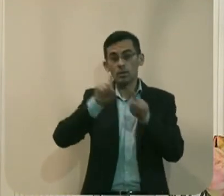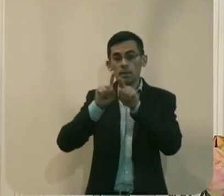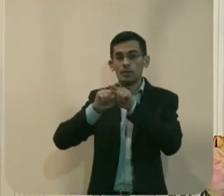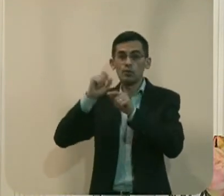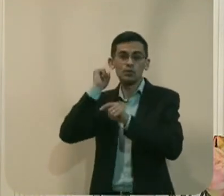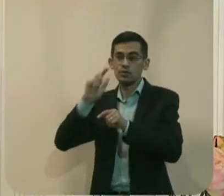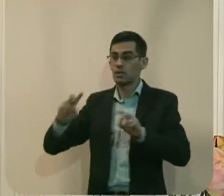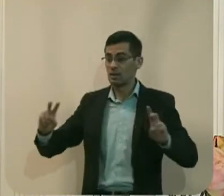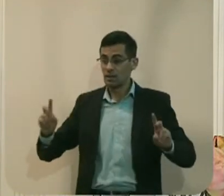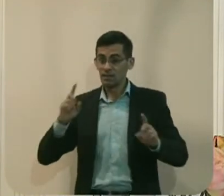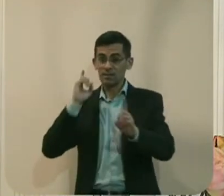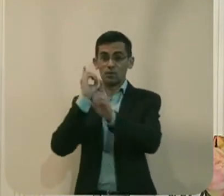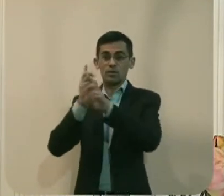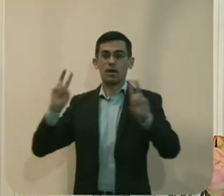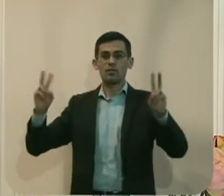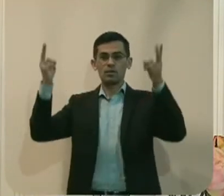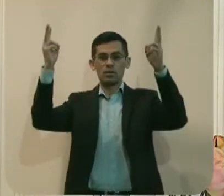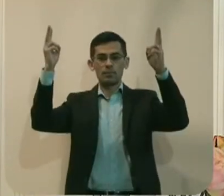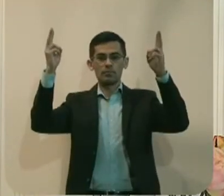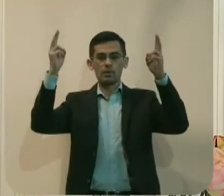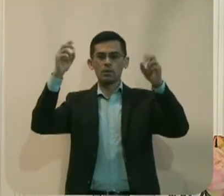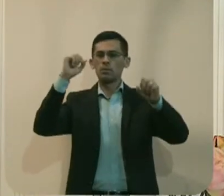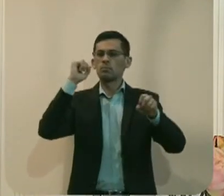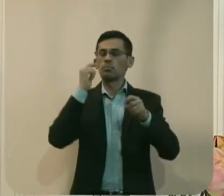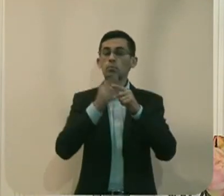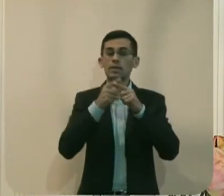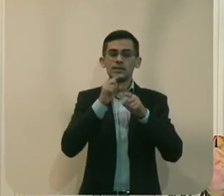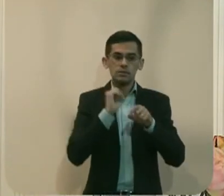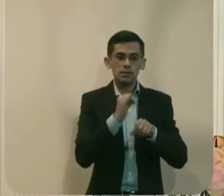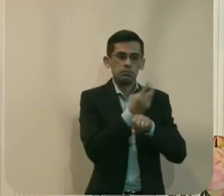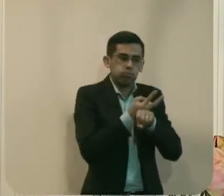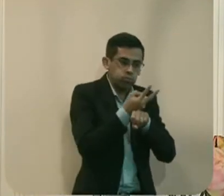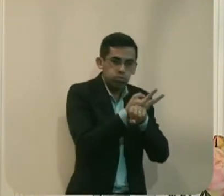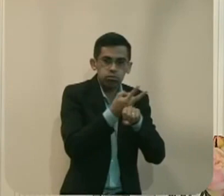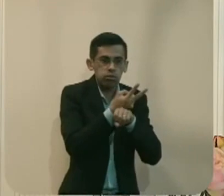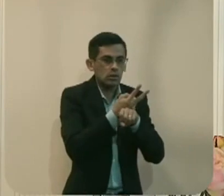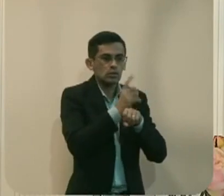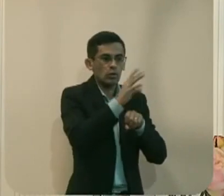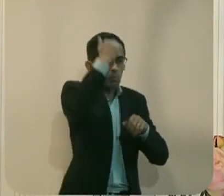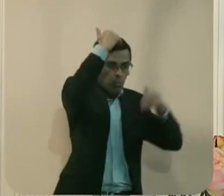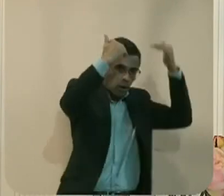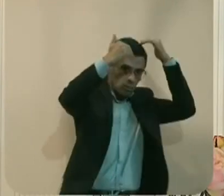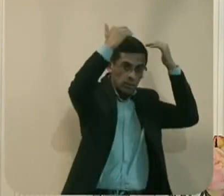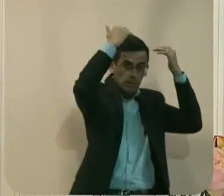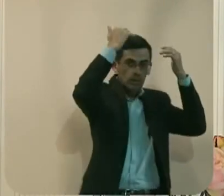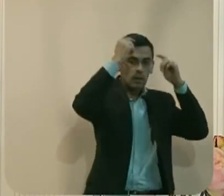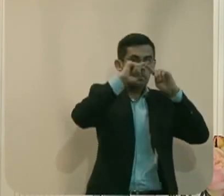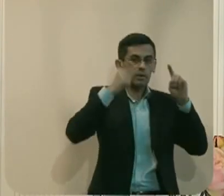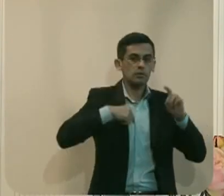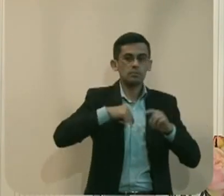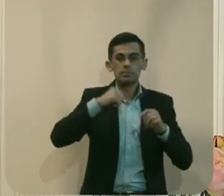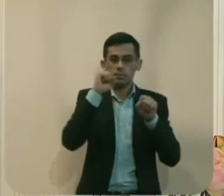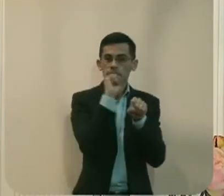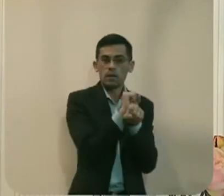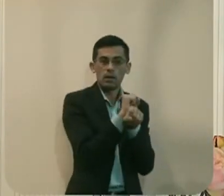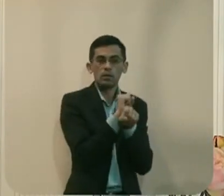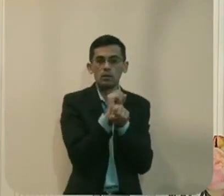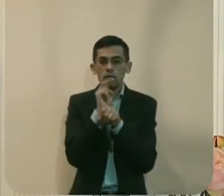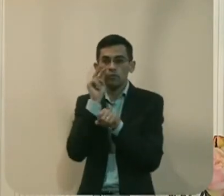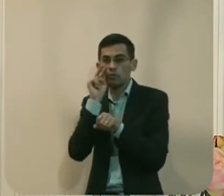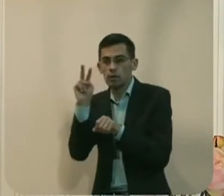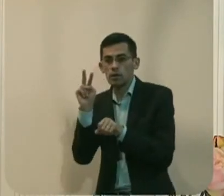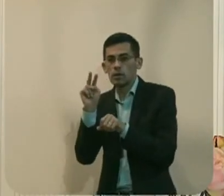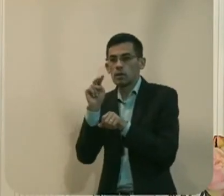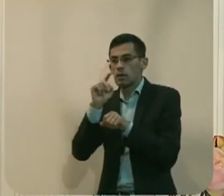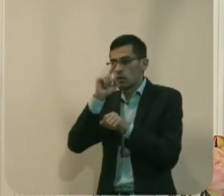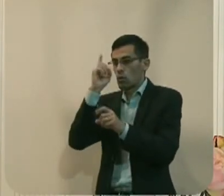gente gasta energia buscando culpados, a gente não gasta energia na criatividade de poder enfrentar o que a gente está vivendo. E